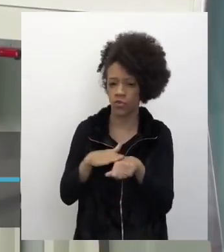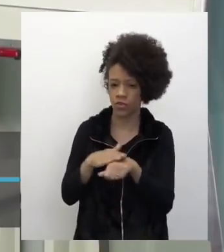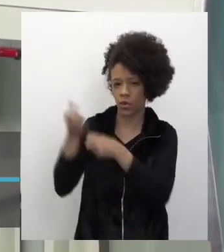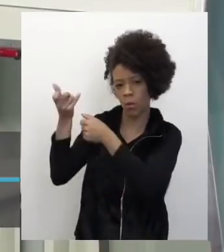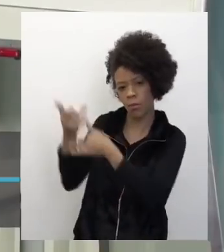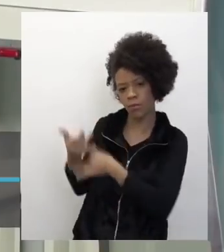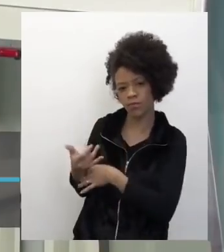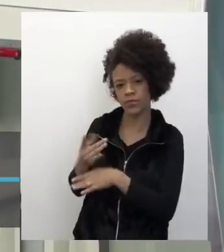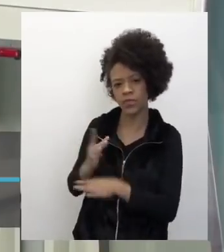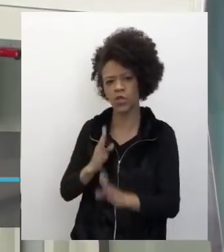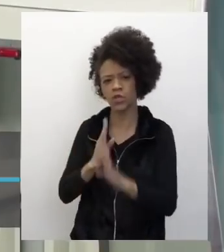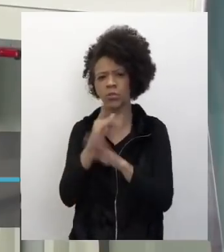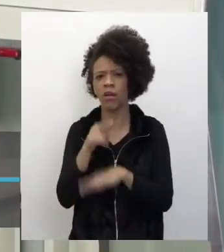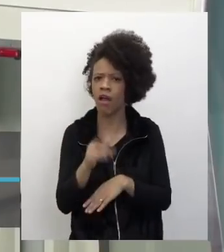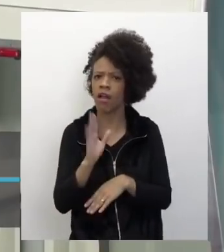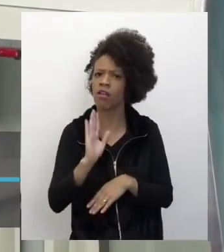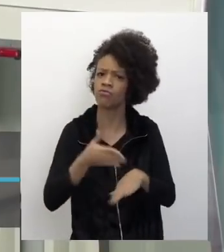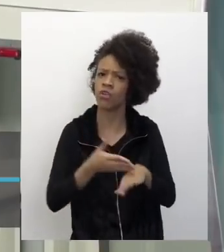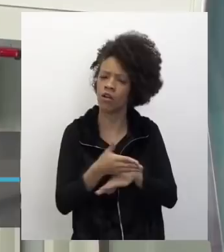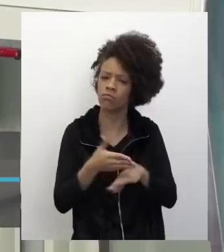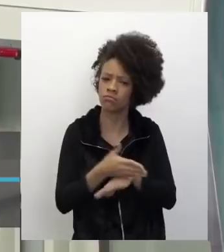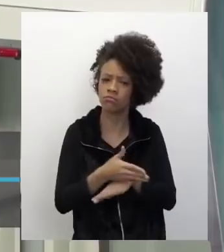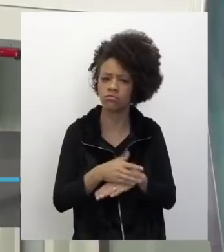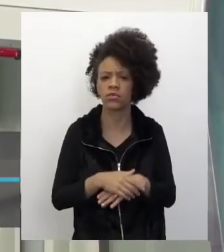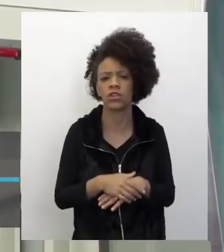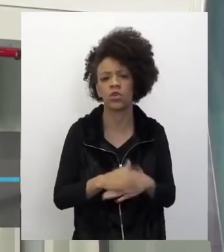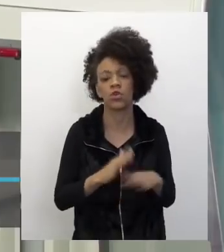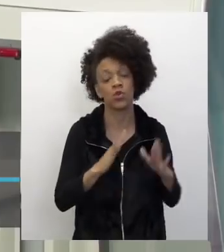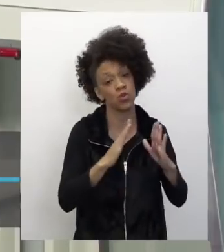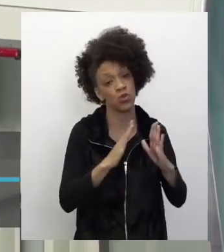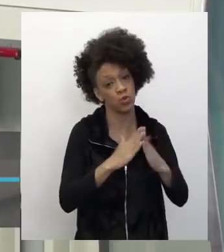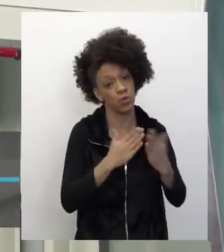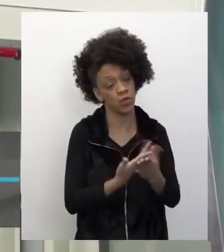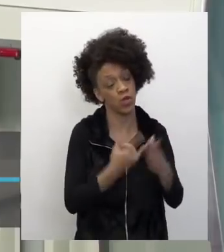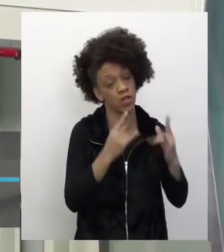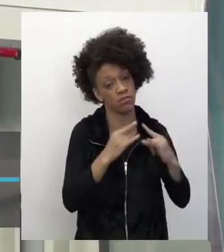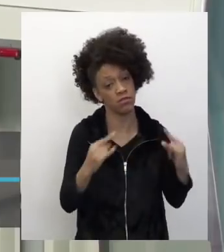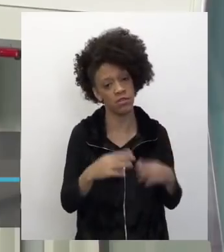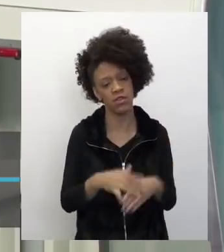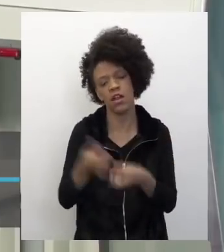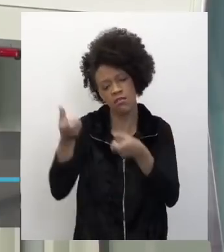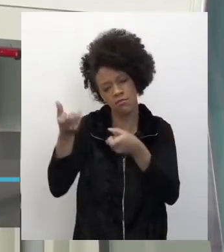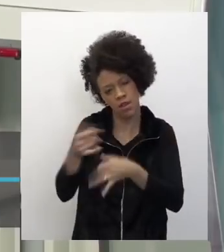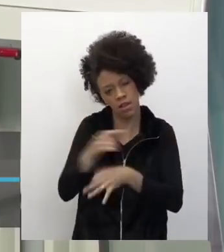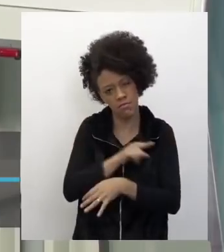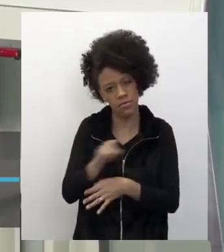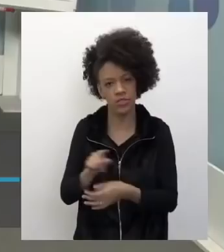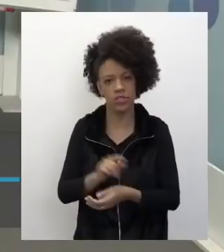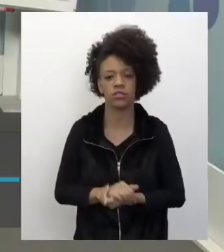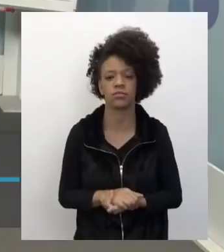aqui, descobri que ela já fez parte de uma escola de circo e ela vai contar um pouquinho para vocês.